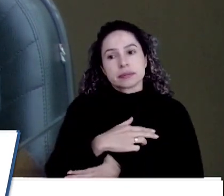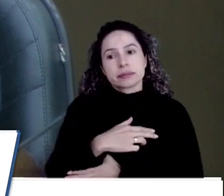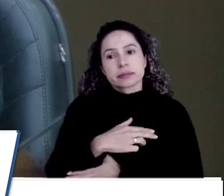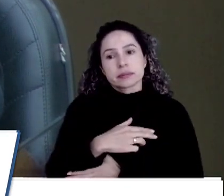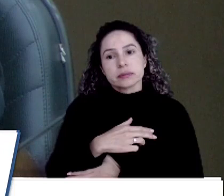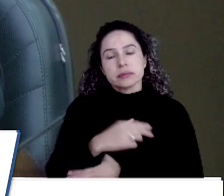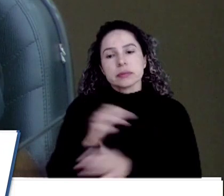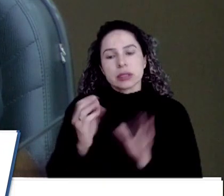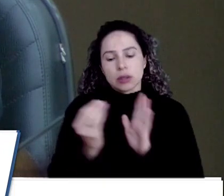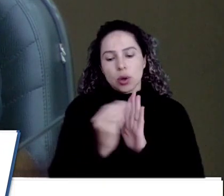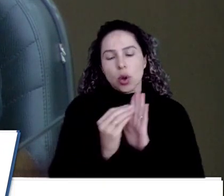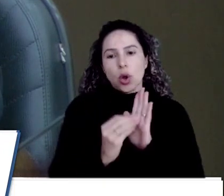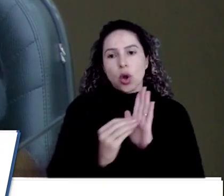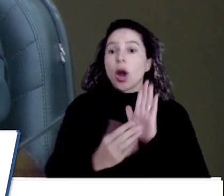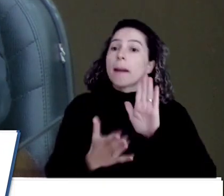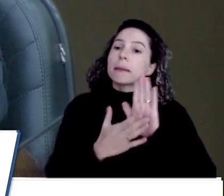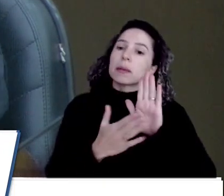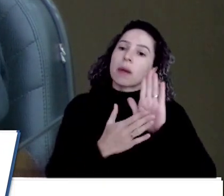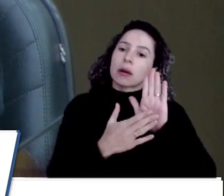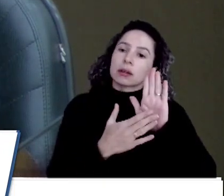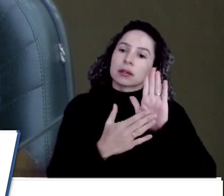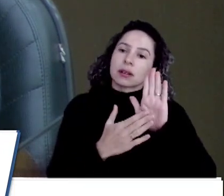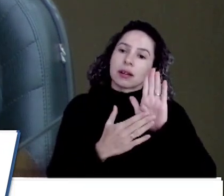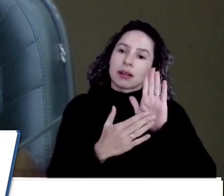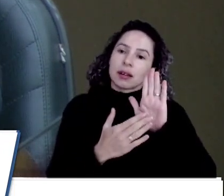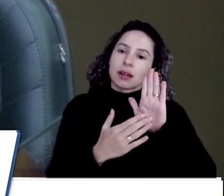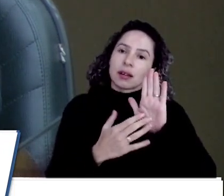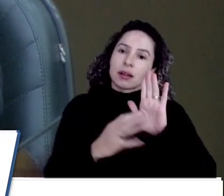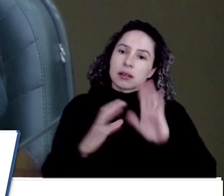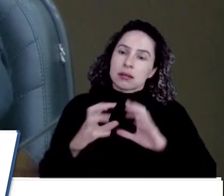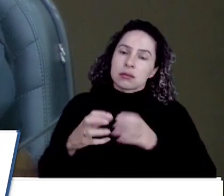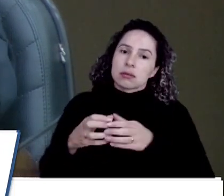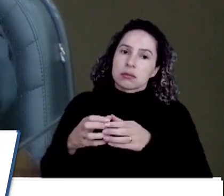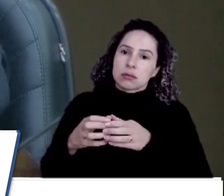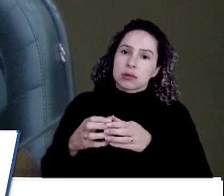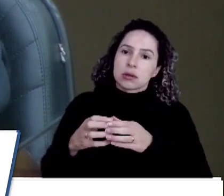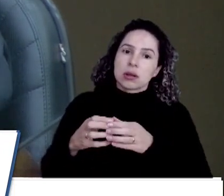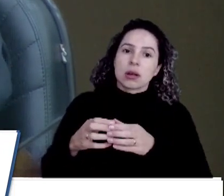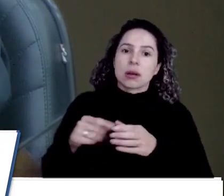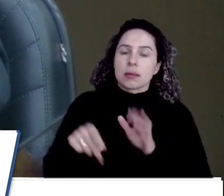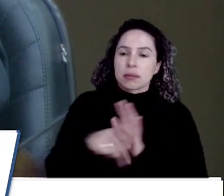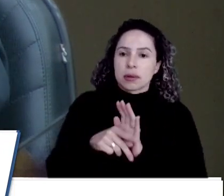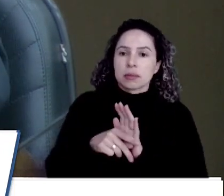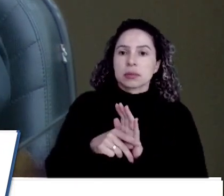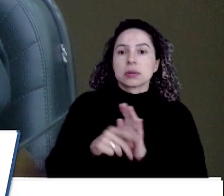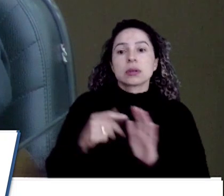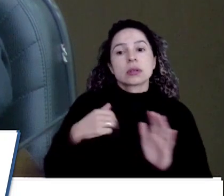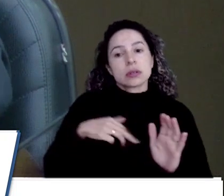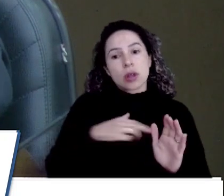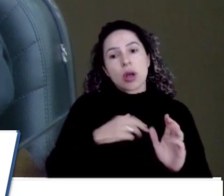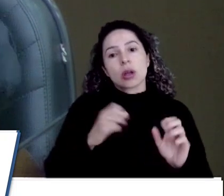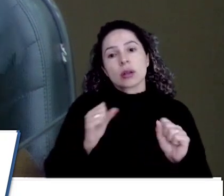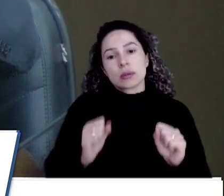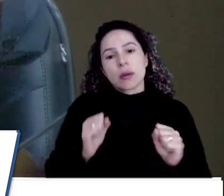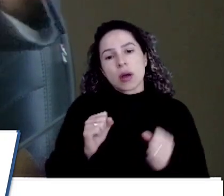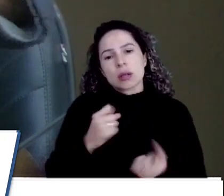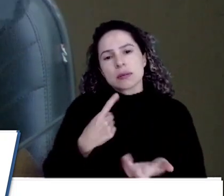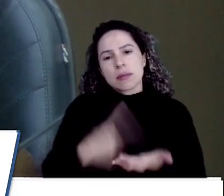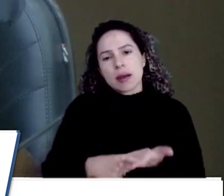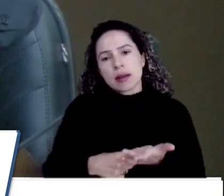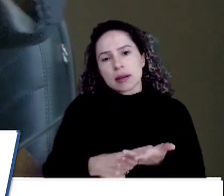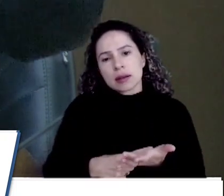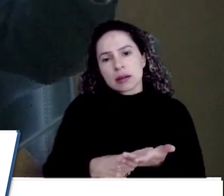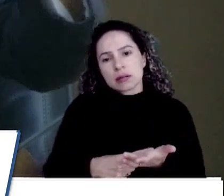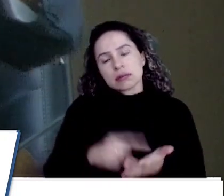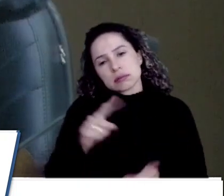coloca como proposta de encaminhamento da comissão. Então, nós poderíamos marcar, depois a gente